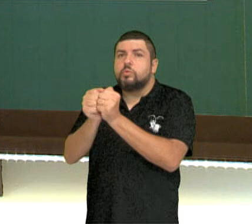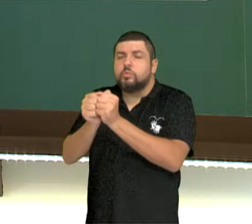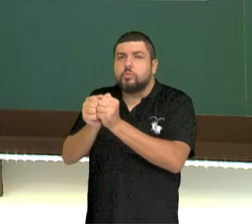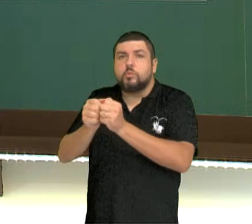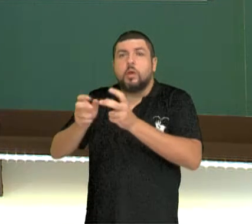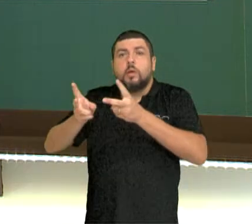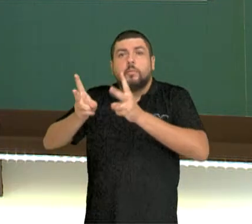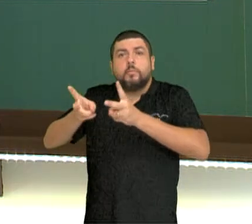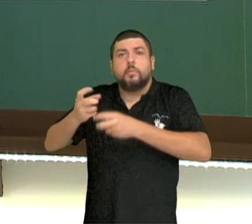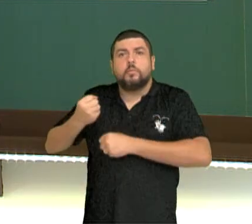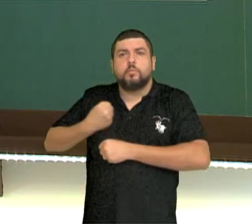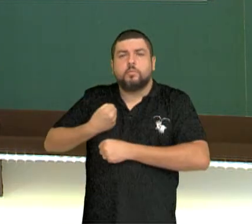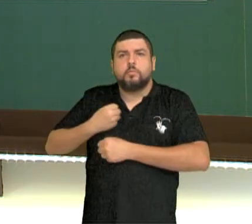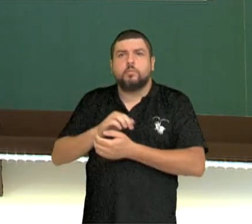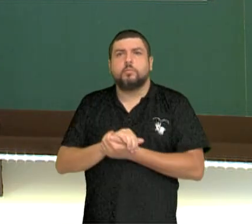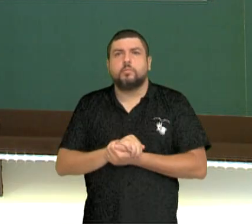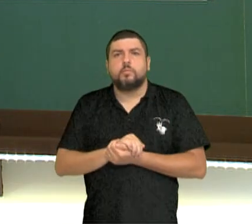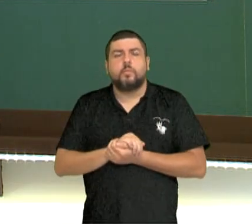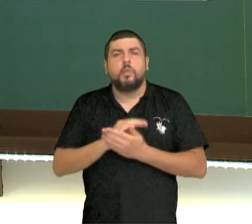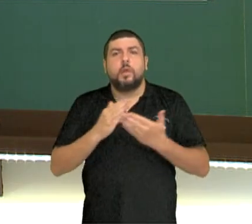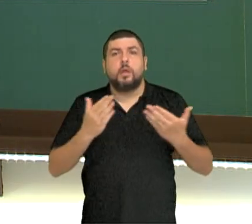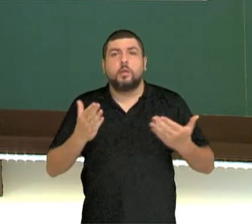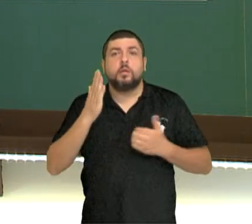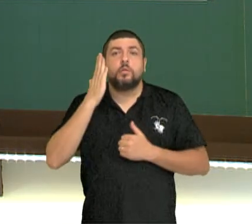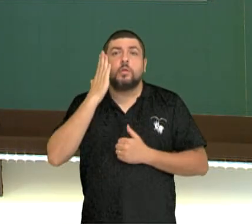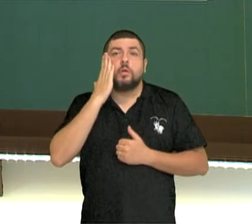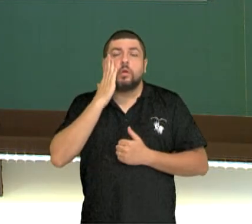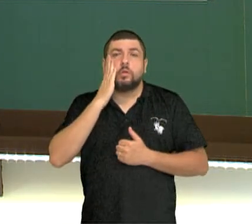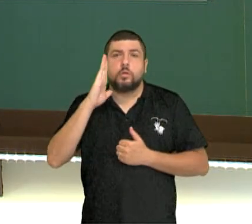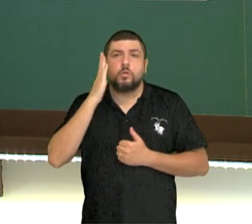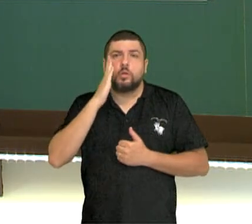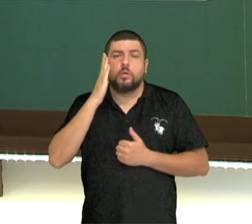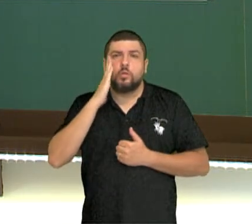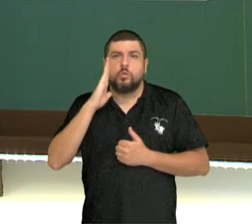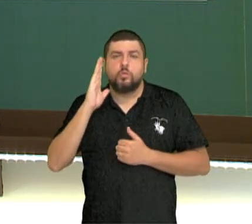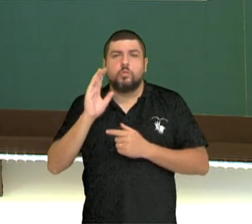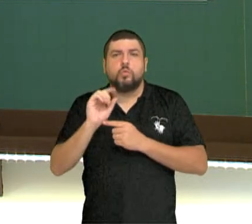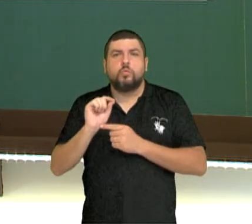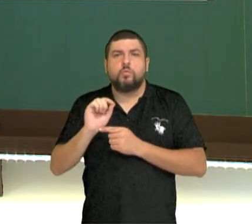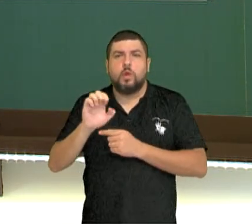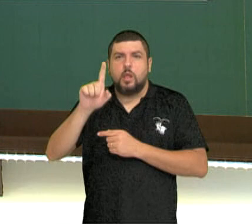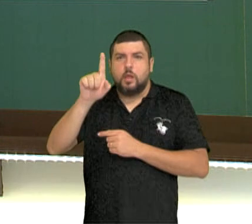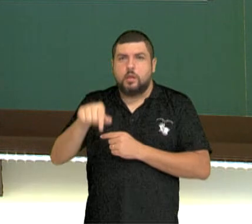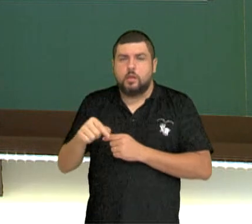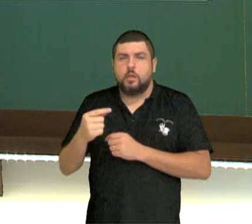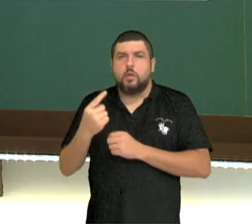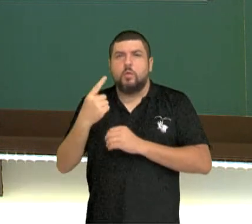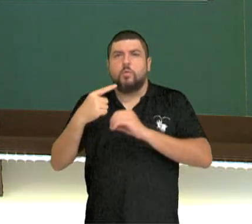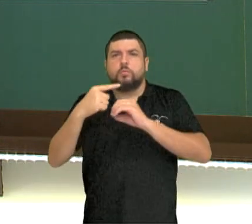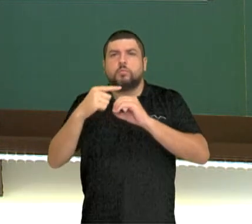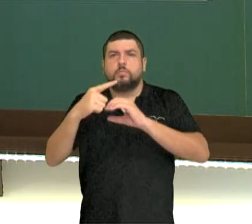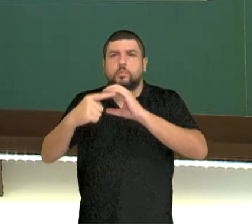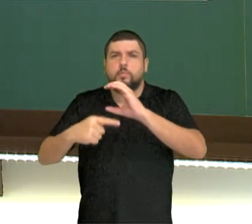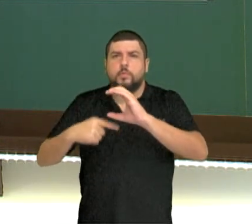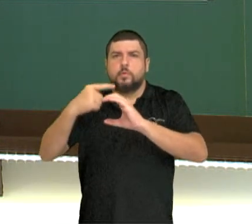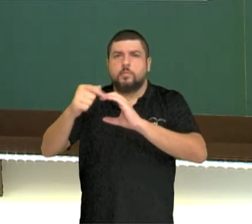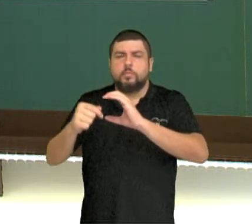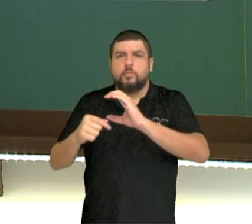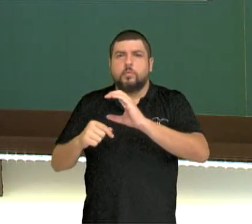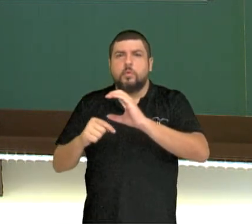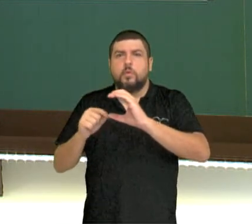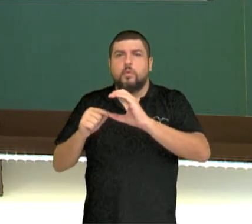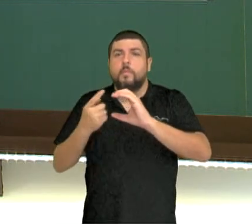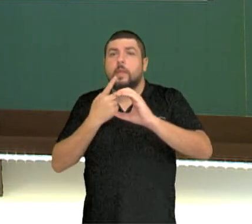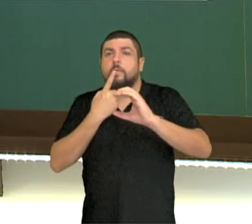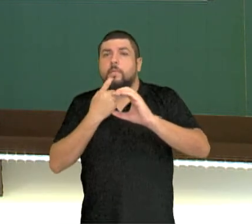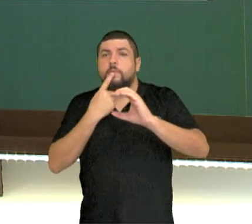essas bolinhas azuis aqui, elas estão representando dos dois lados um átomo de carbono, e nós temos as duas vermelhinhas que